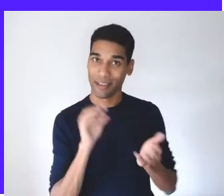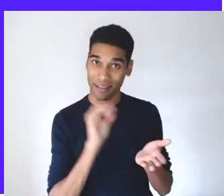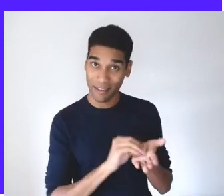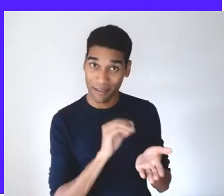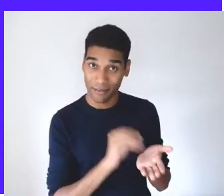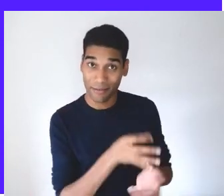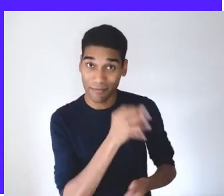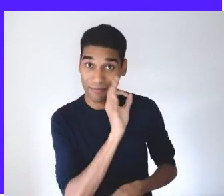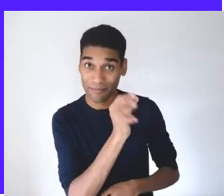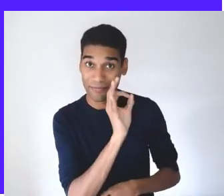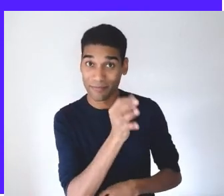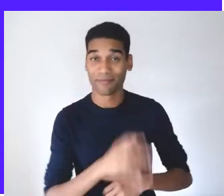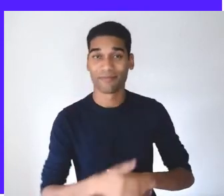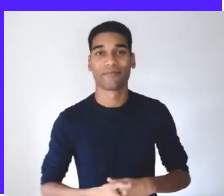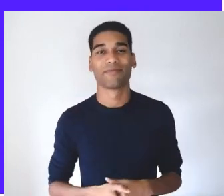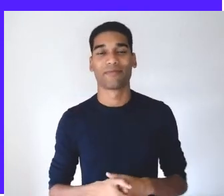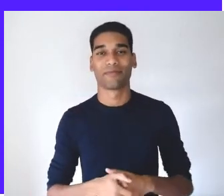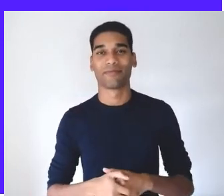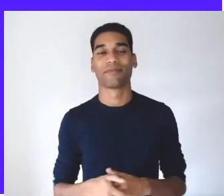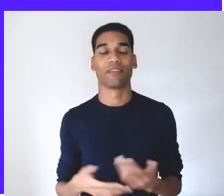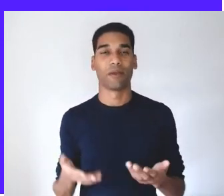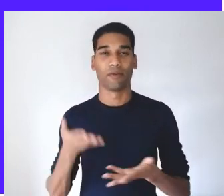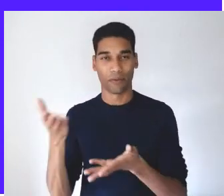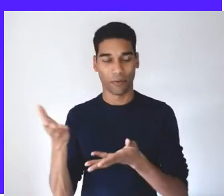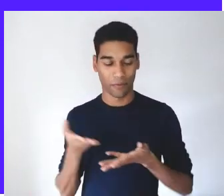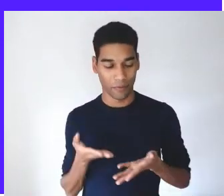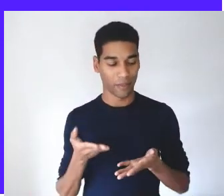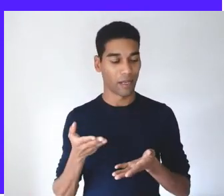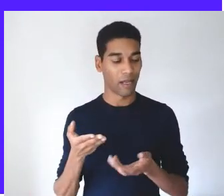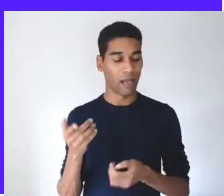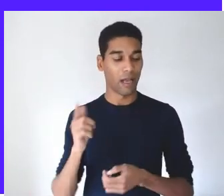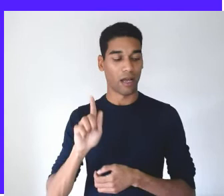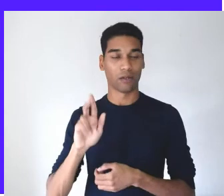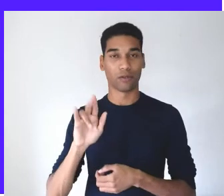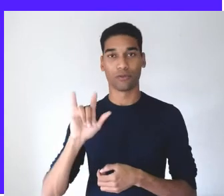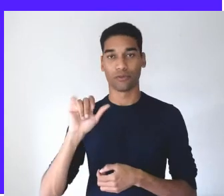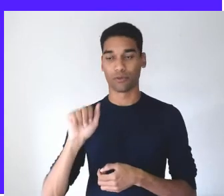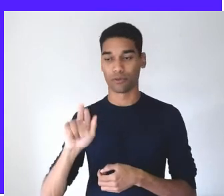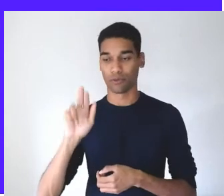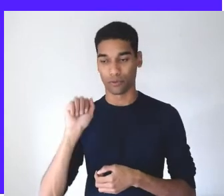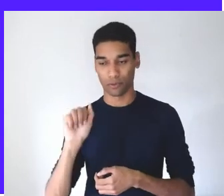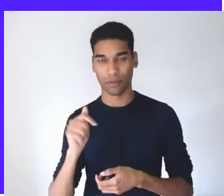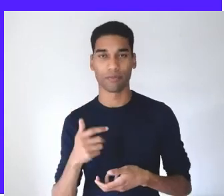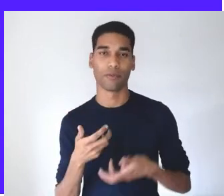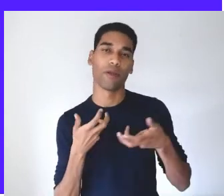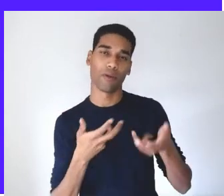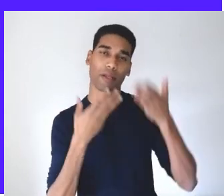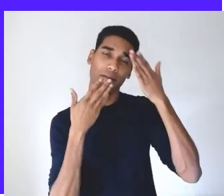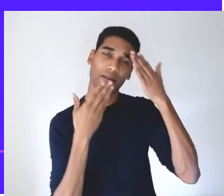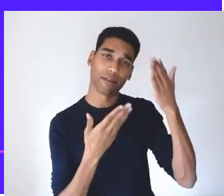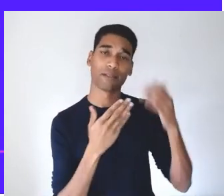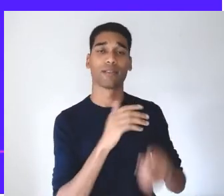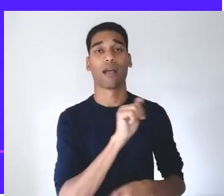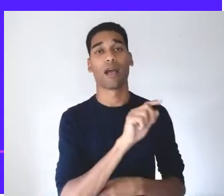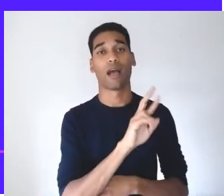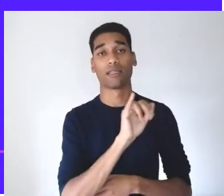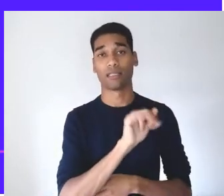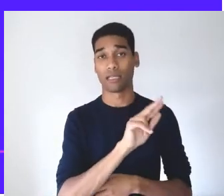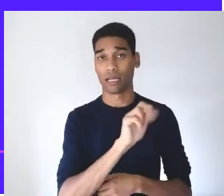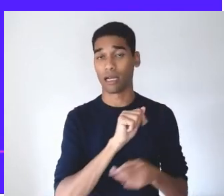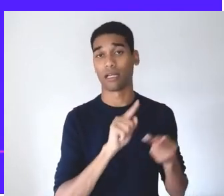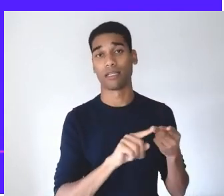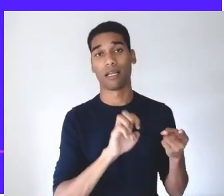Obrigado, Flávia. Juliana. Oi, gente. Então, agradecer também a Adriana, a Érica, a Flávia, né? A